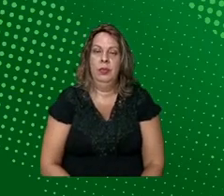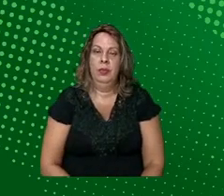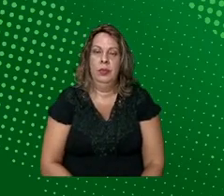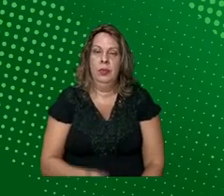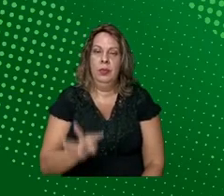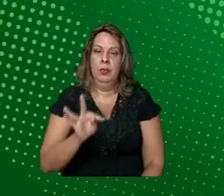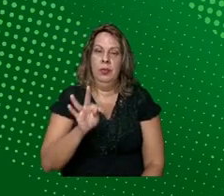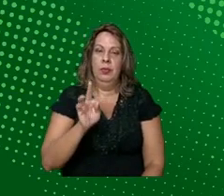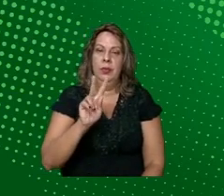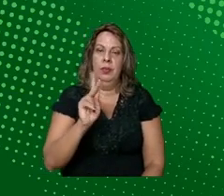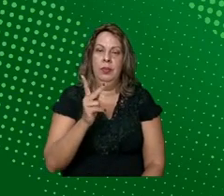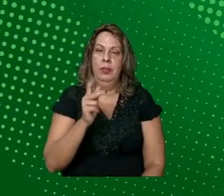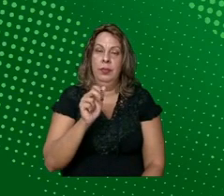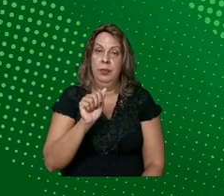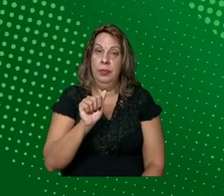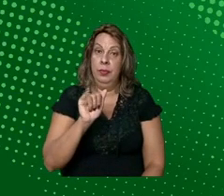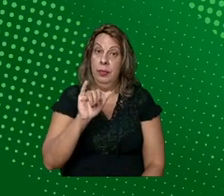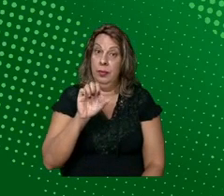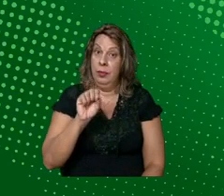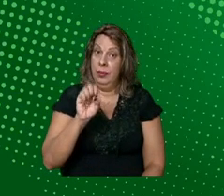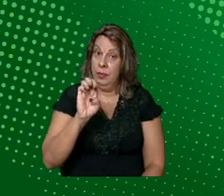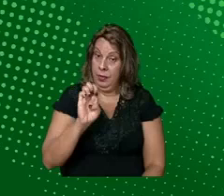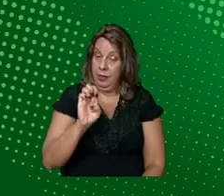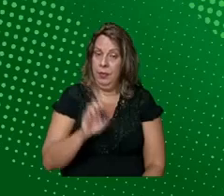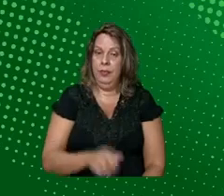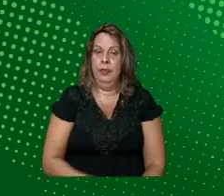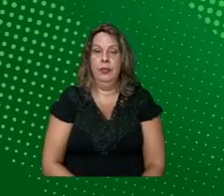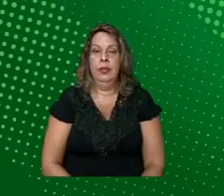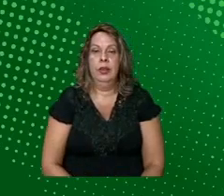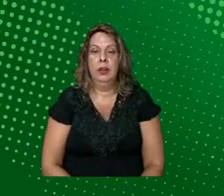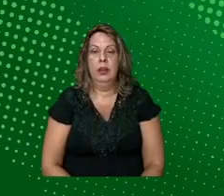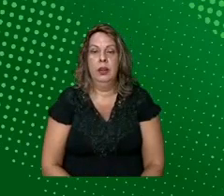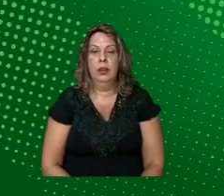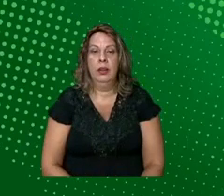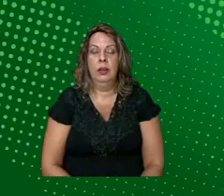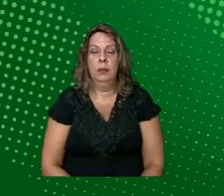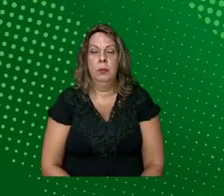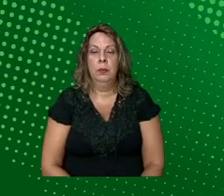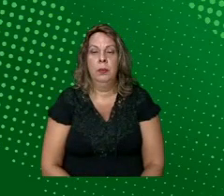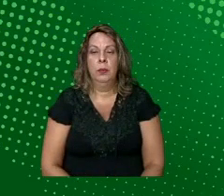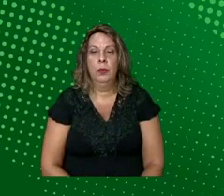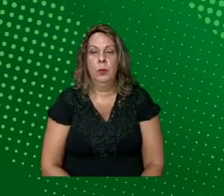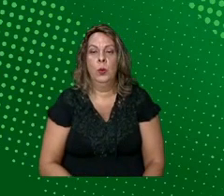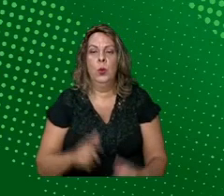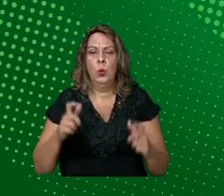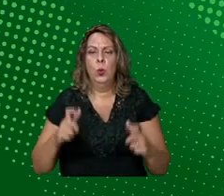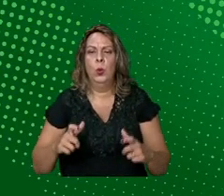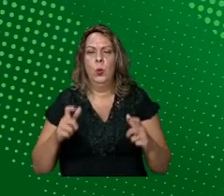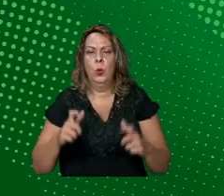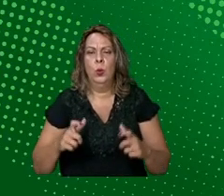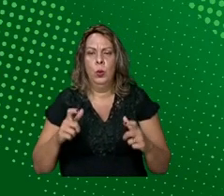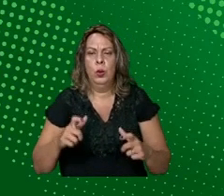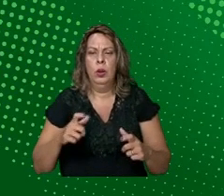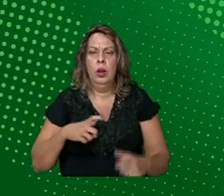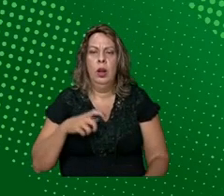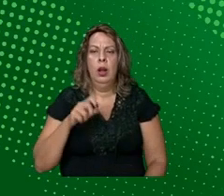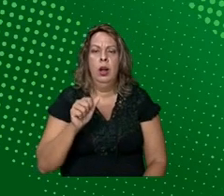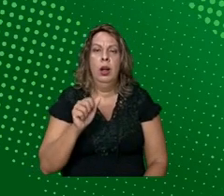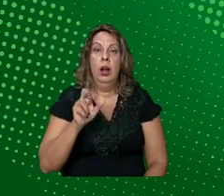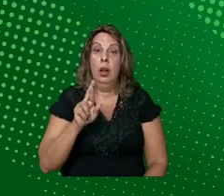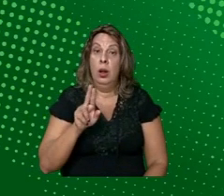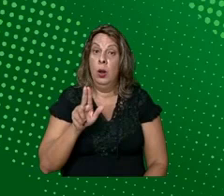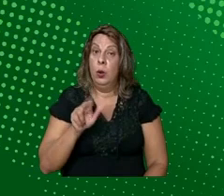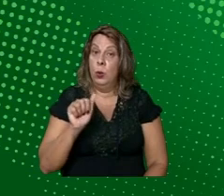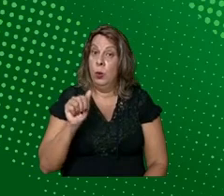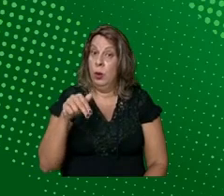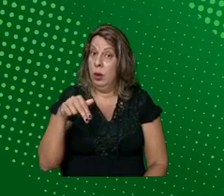208127. Thaís Coutinho Pereira. É de onde, gente? Do bairro Aruana. Olha só,